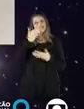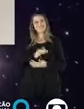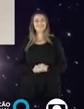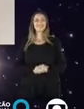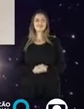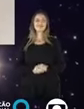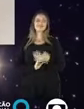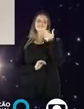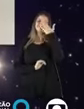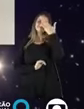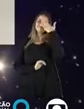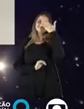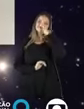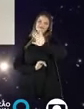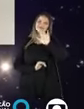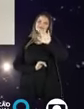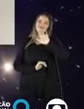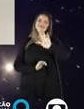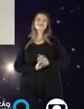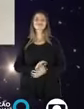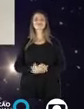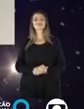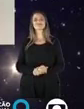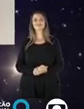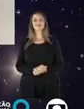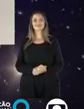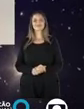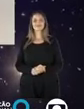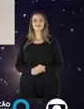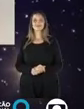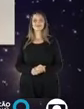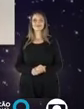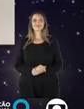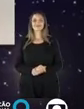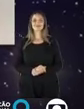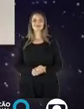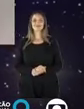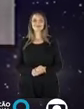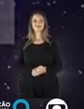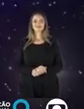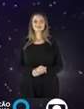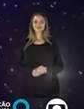obrigada. Obrigada, pessoal. Obrigada, pessoal. Tchau, tchau. Valeu.